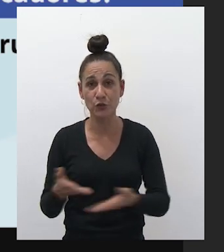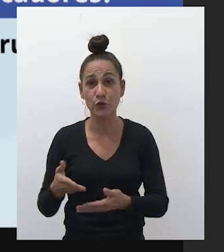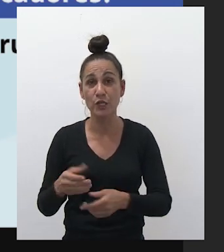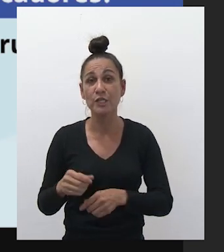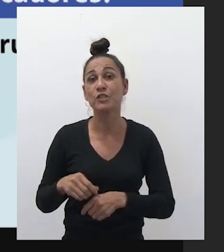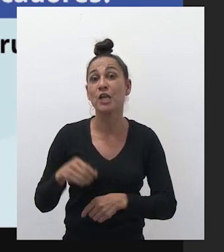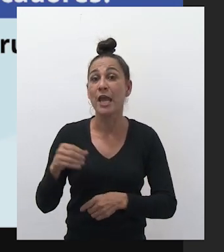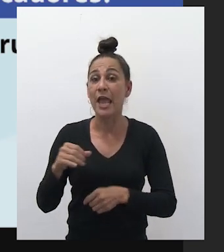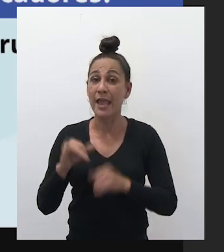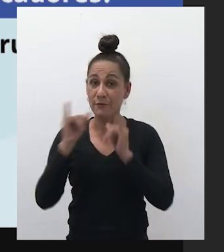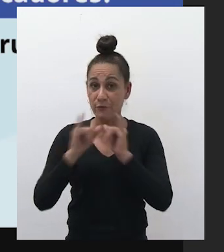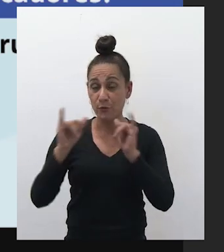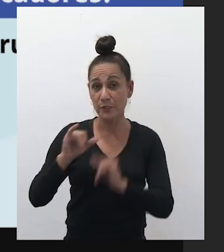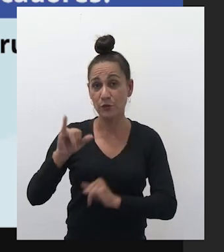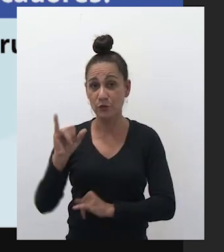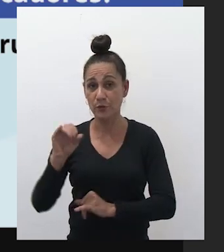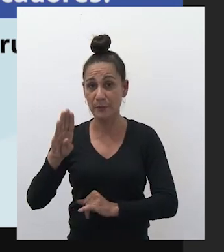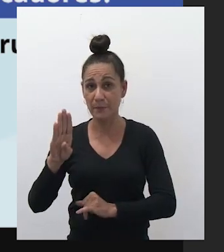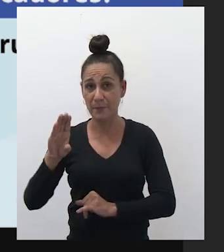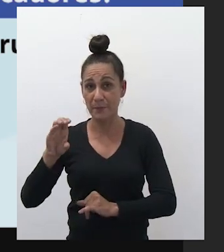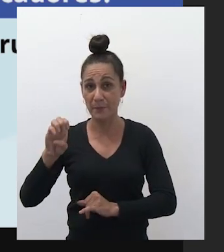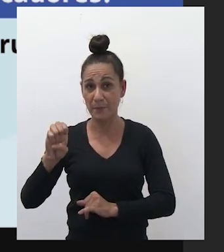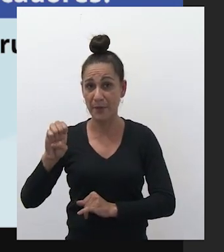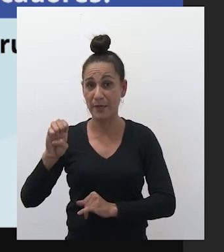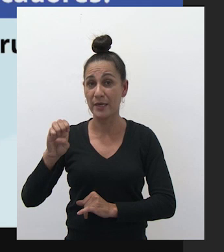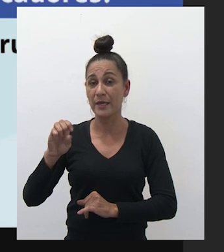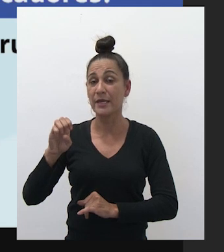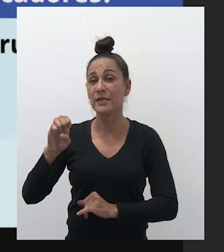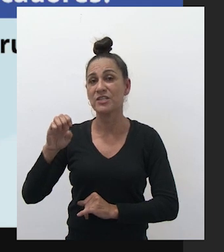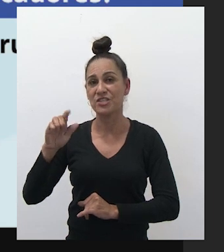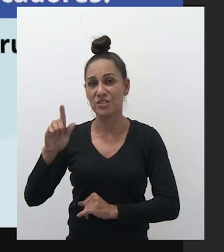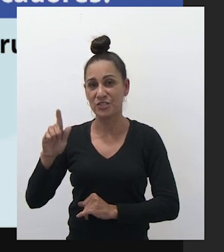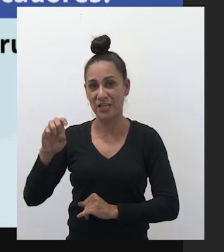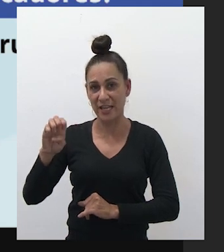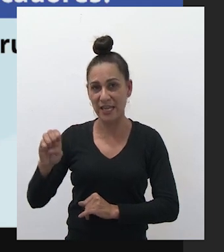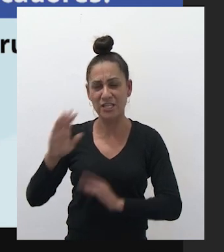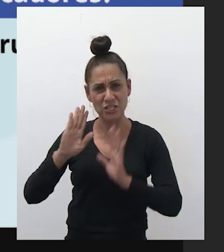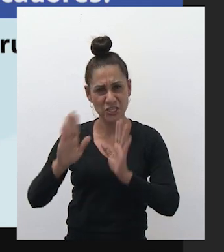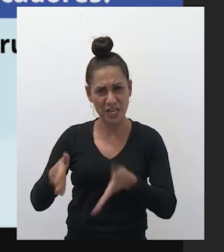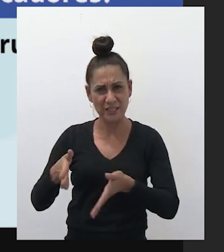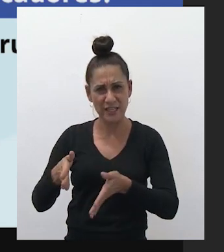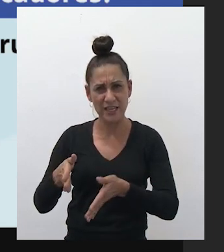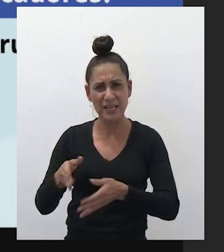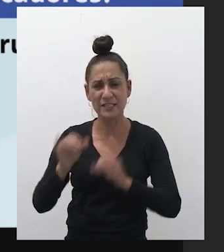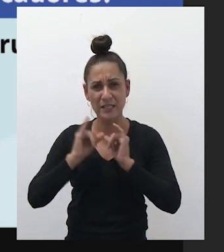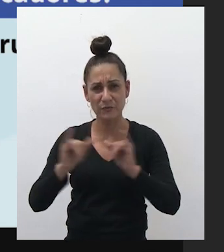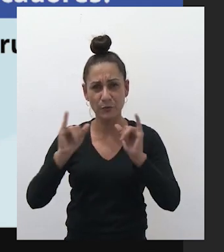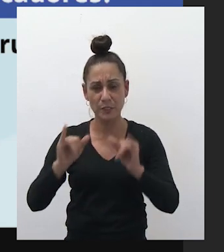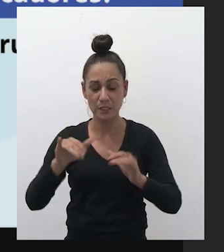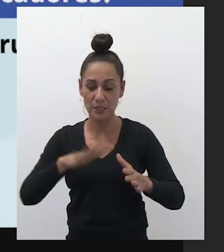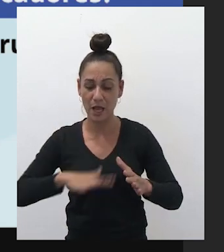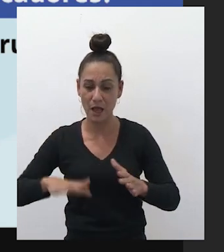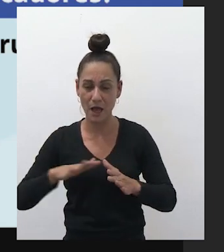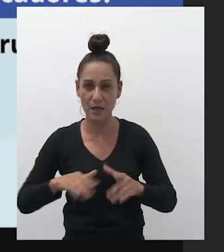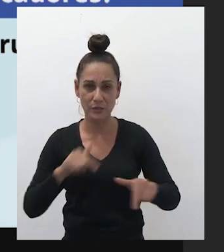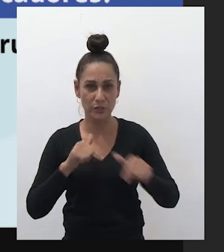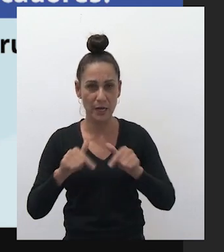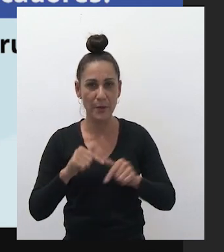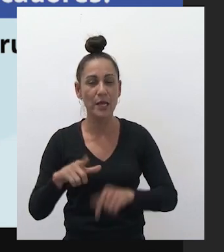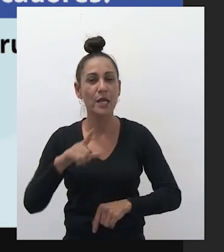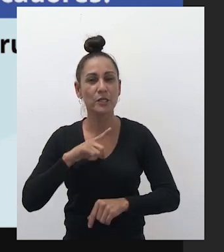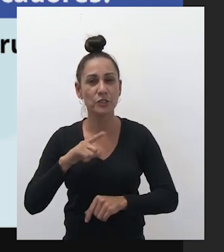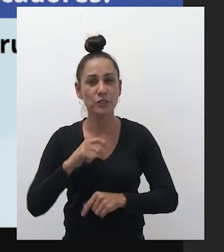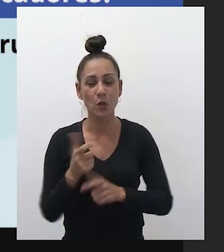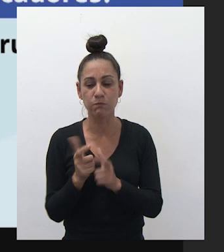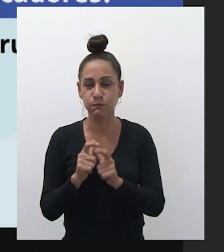pessoal, talvez inclusive vocês já tenham acesso a essa informação, até pela área que atuam, nós temos um